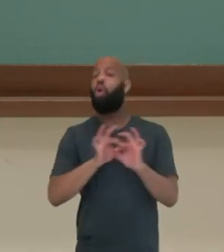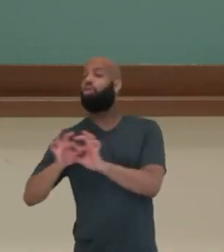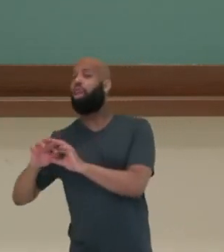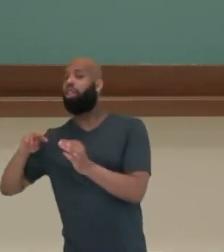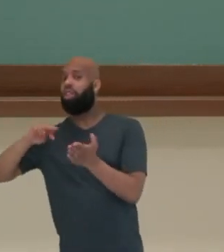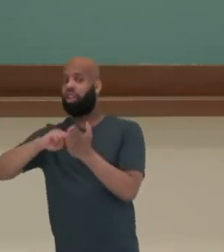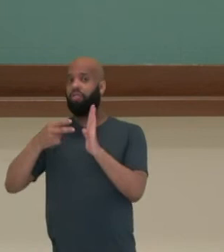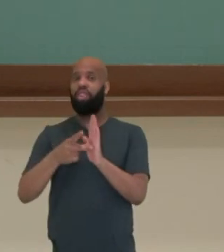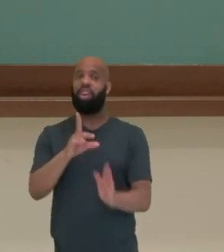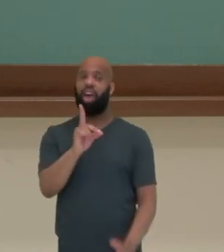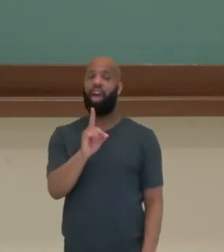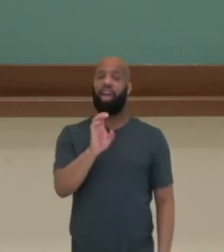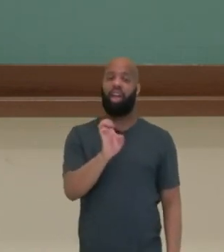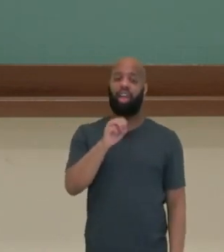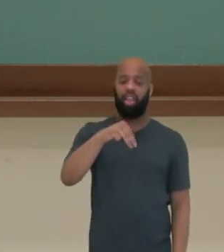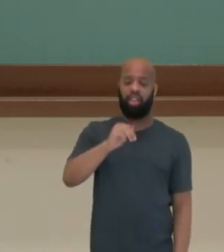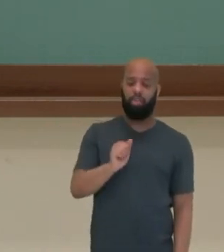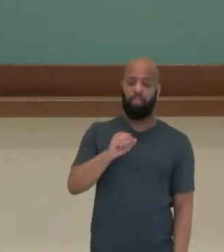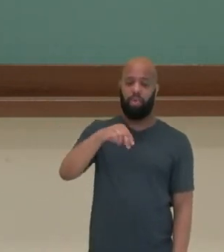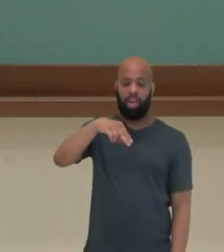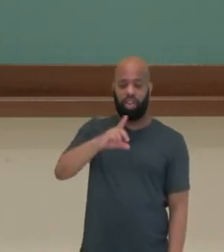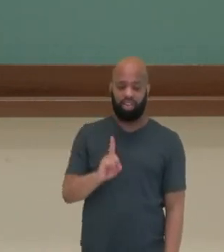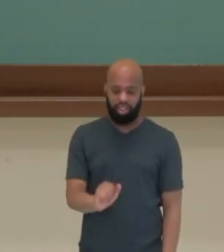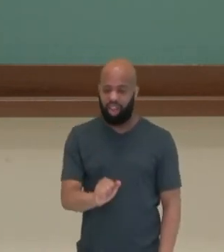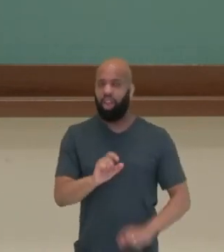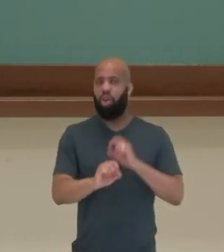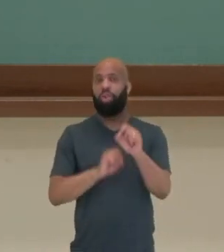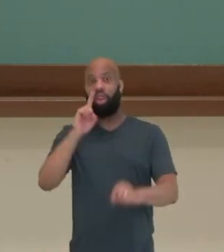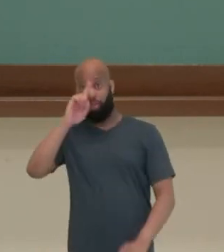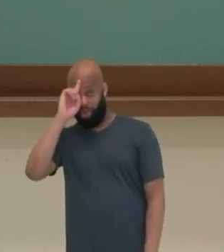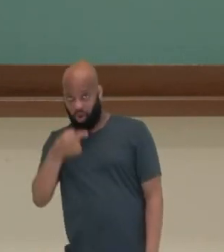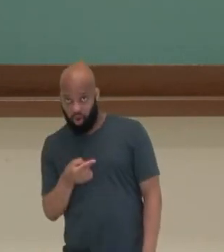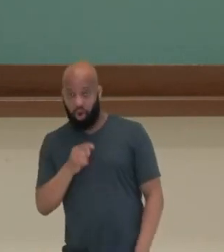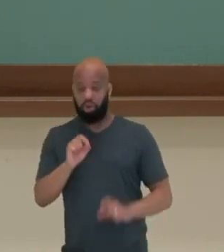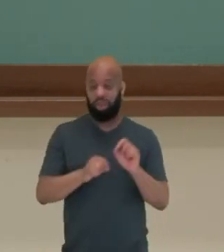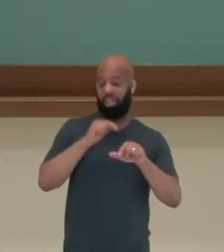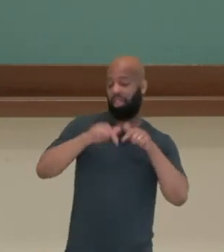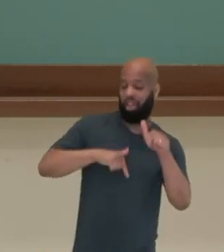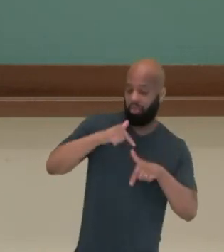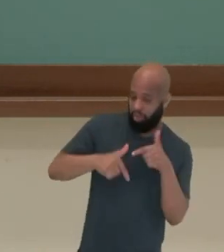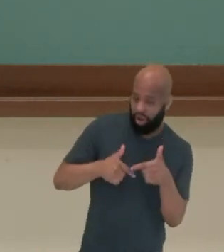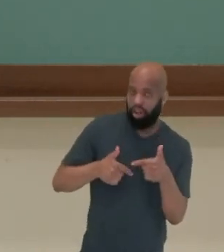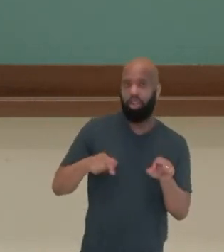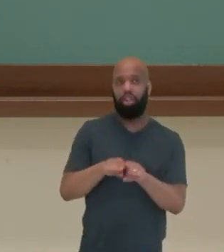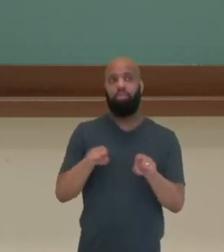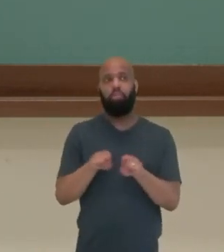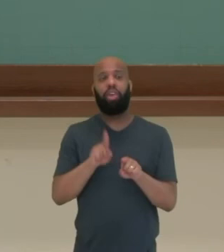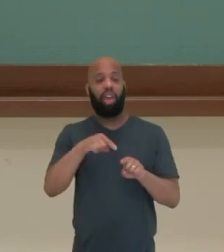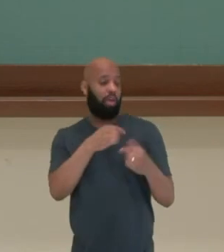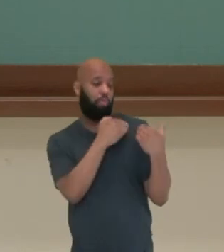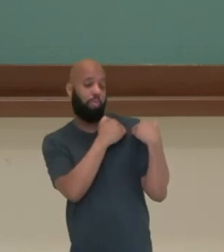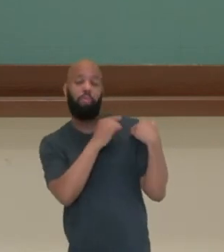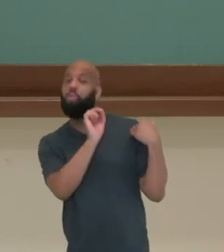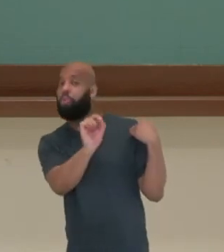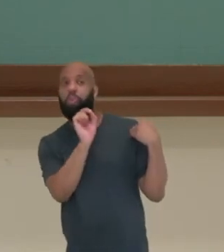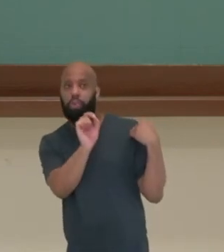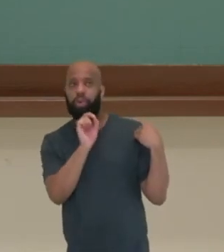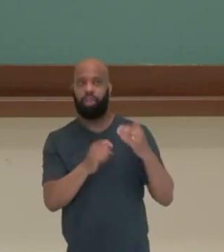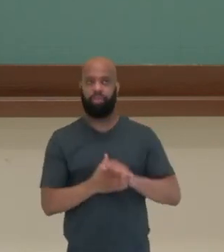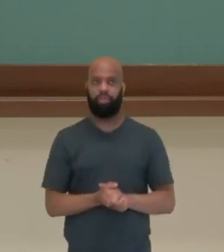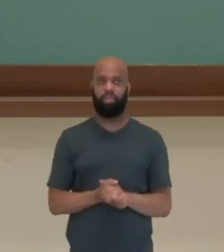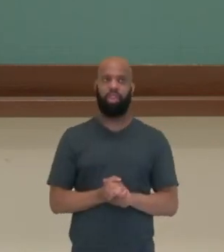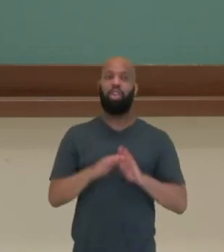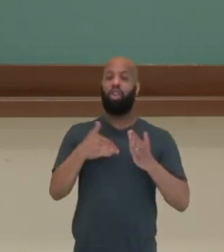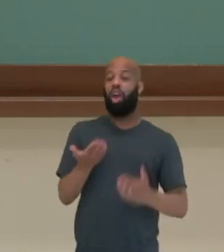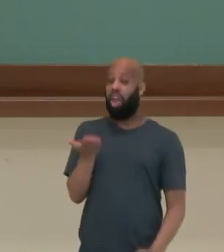você pescou? Será que é uma atribuição? Será que é um serviço? Será que ela é responsável por aquilo?